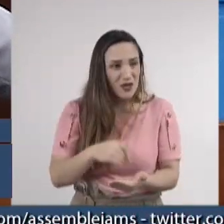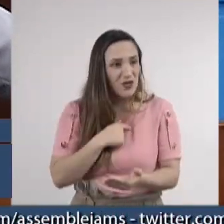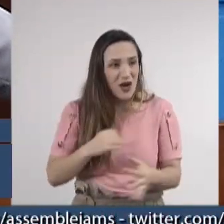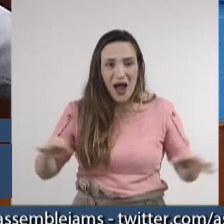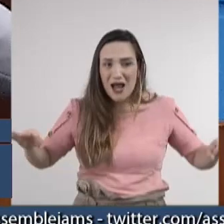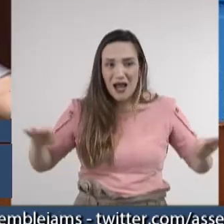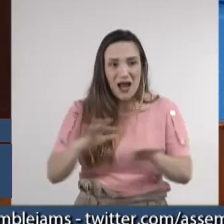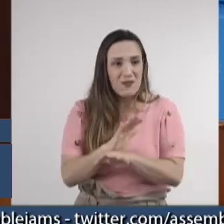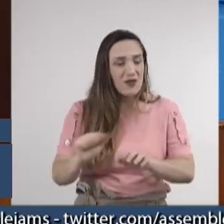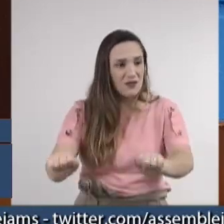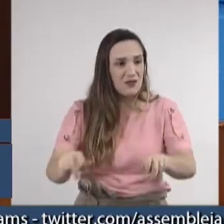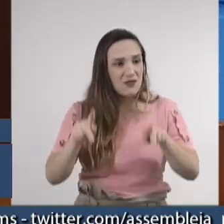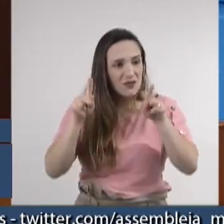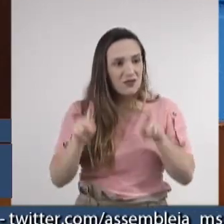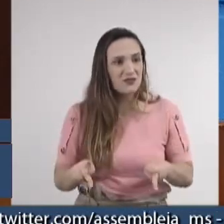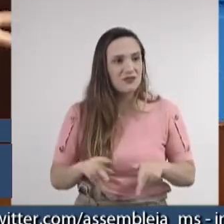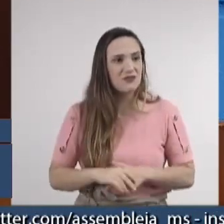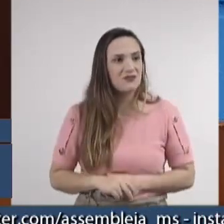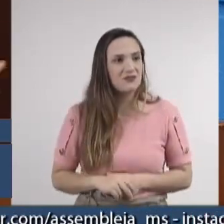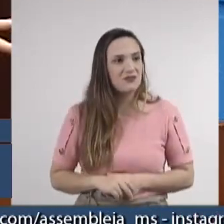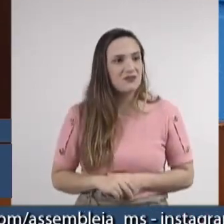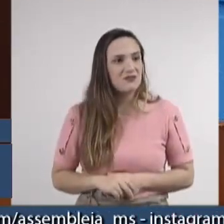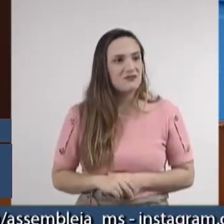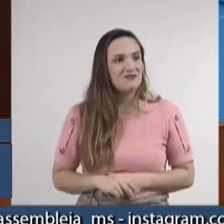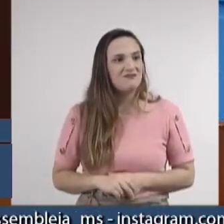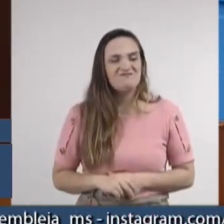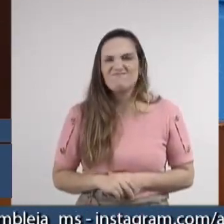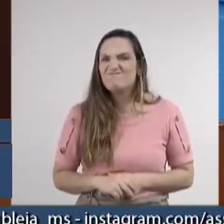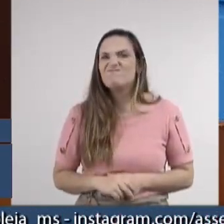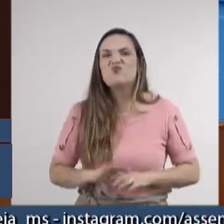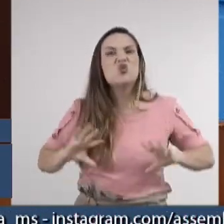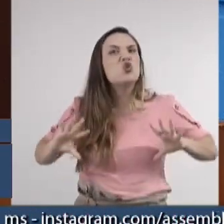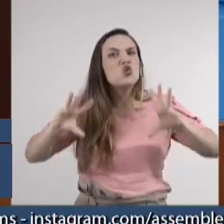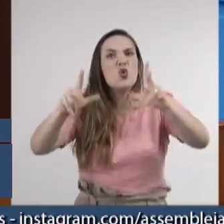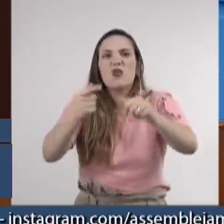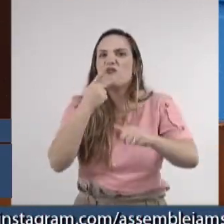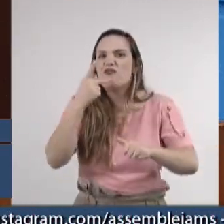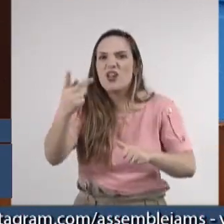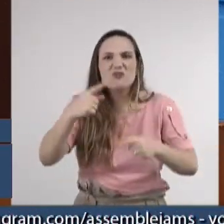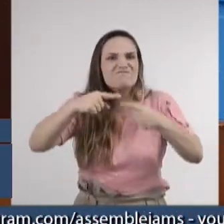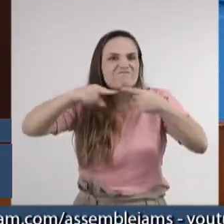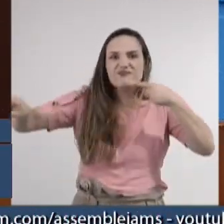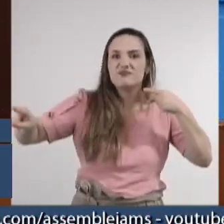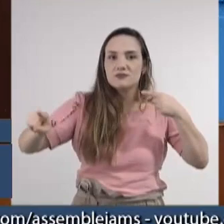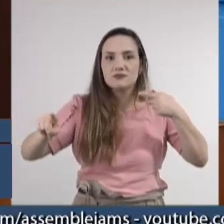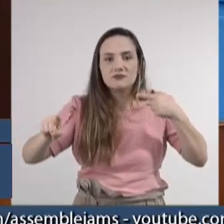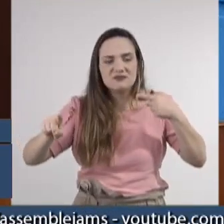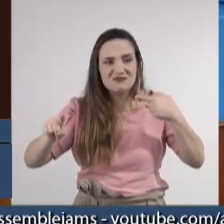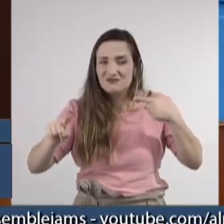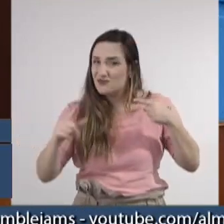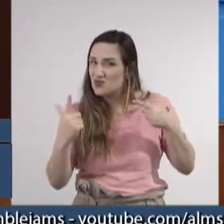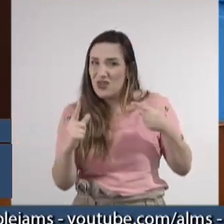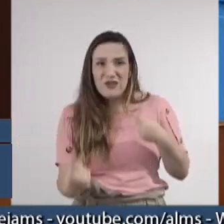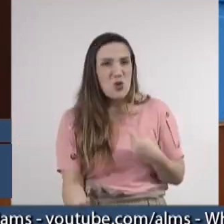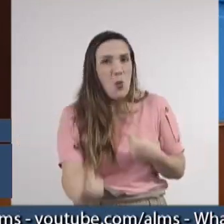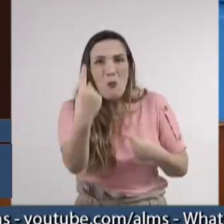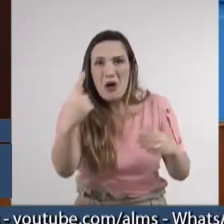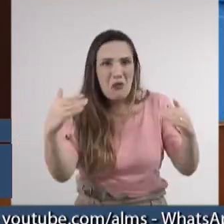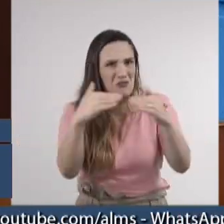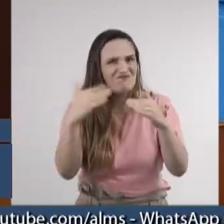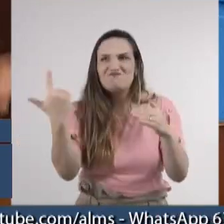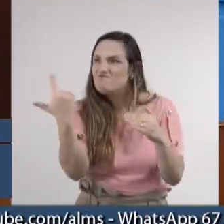encerrei a audiência pública. Não vi uma manifestação sequer, uma, favorável ao que foi